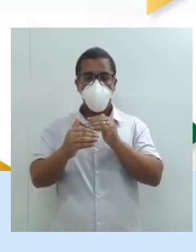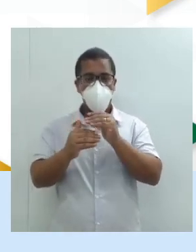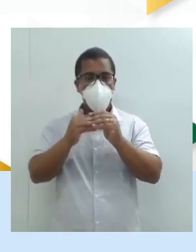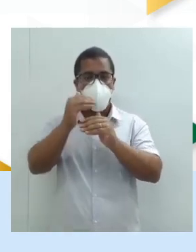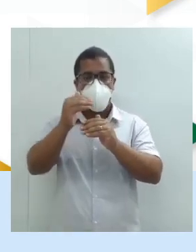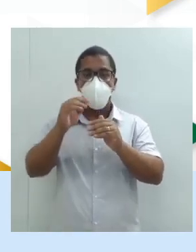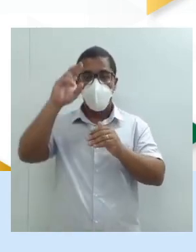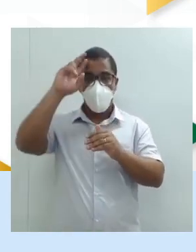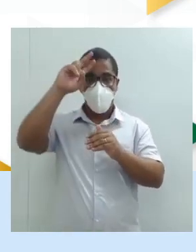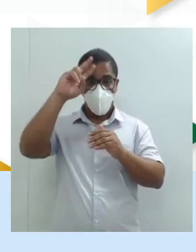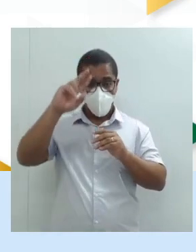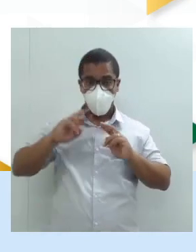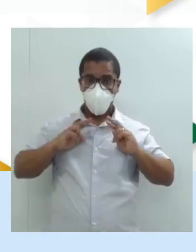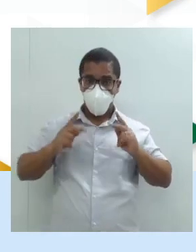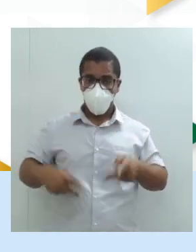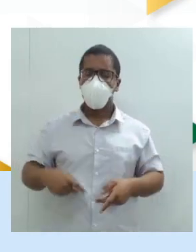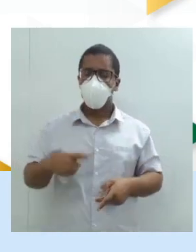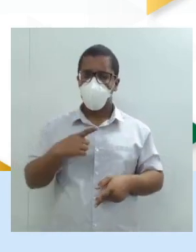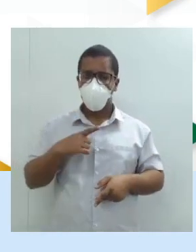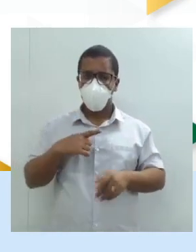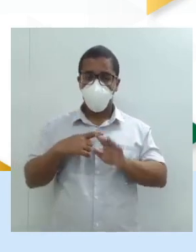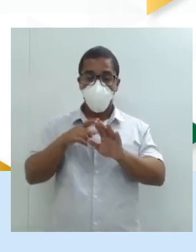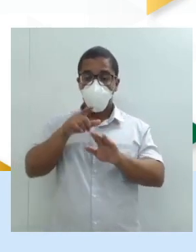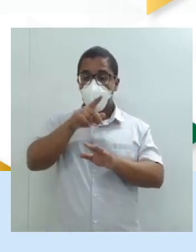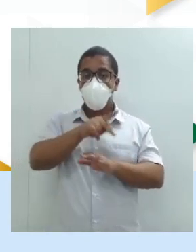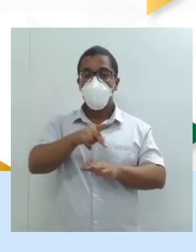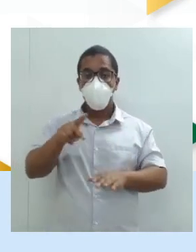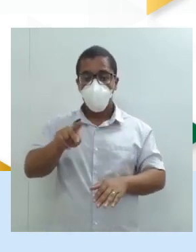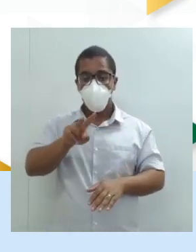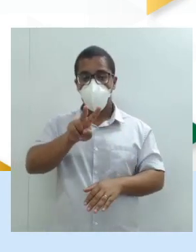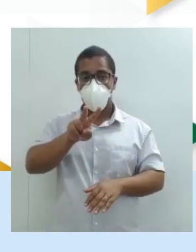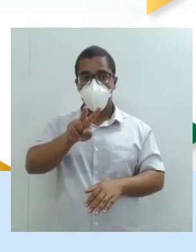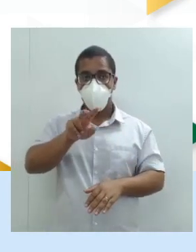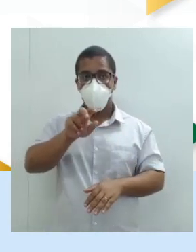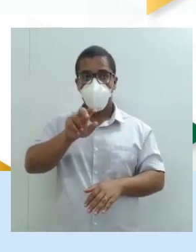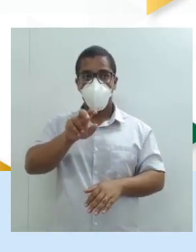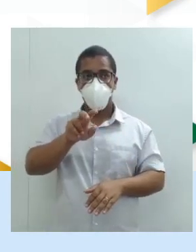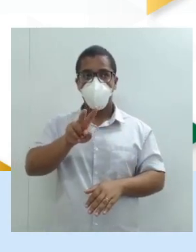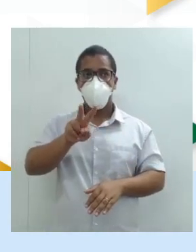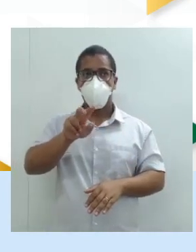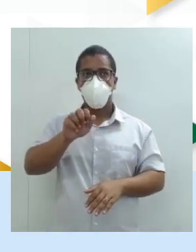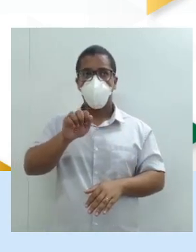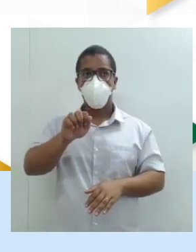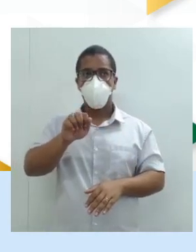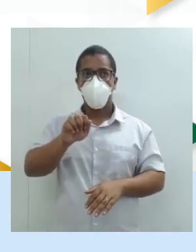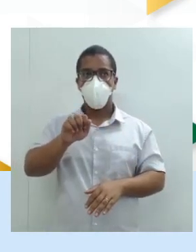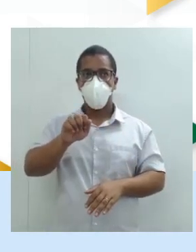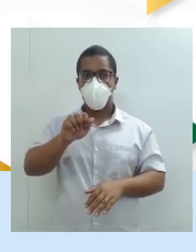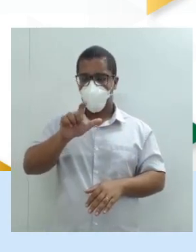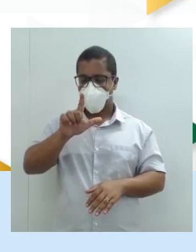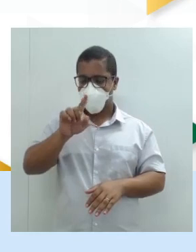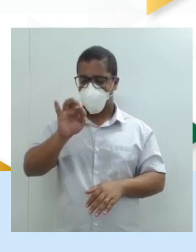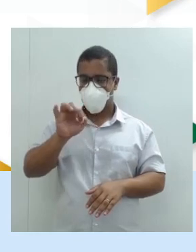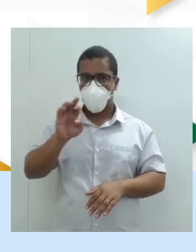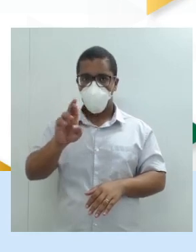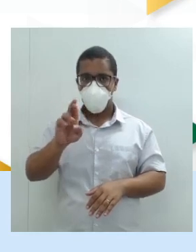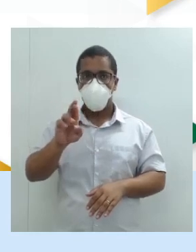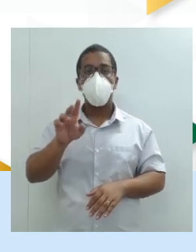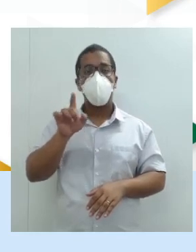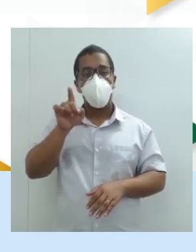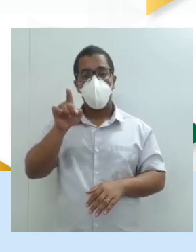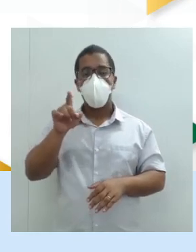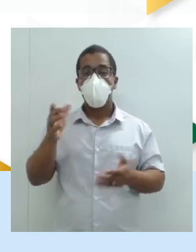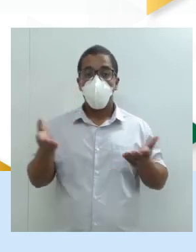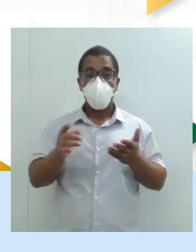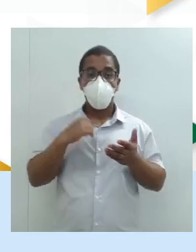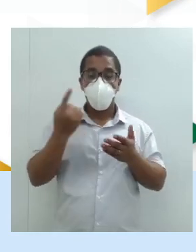tá bom? Então, de acordo com o professor Walter Brache, né, o que vivenciamos hoje seria um esporte moderno que resultou